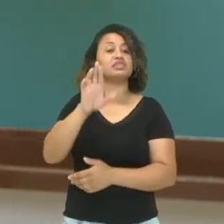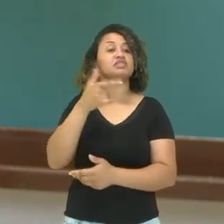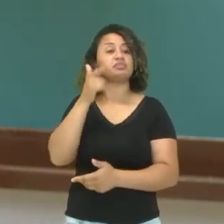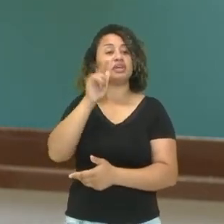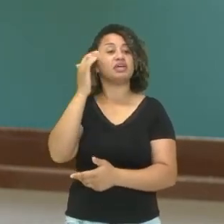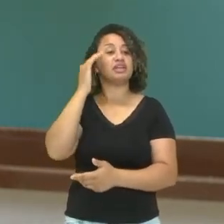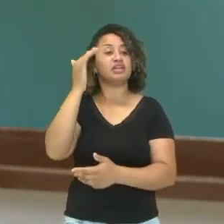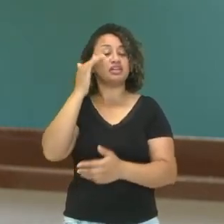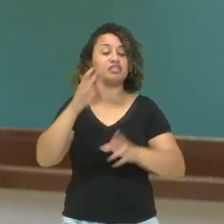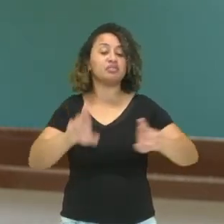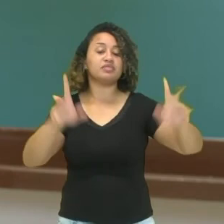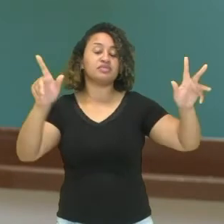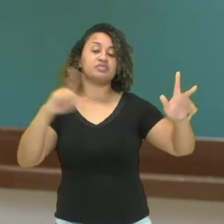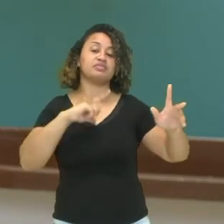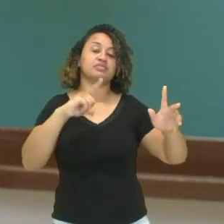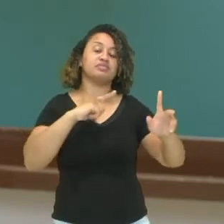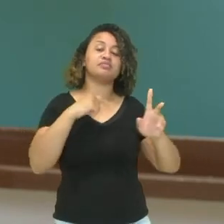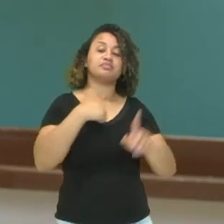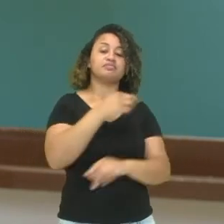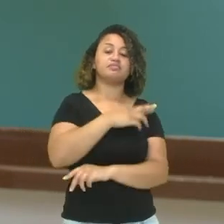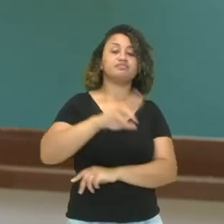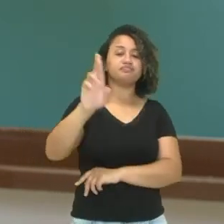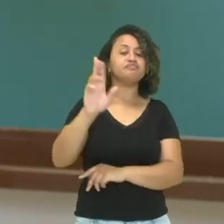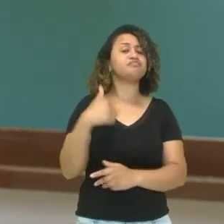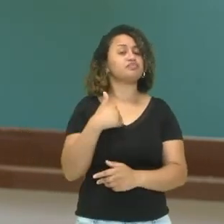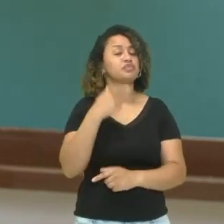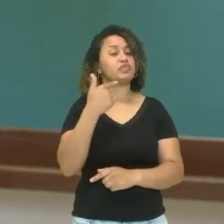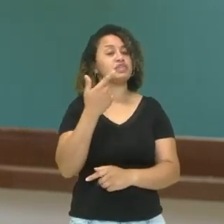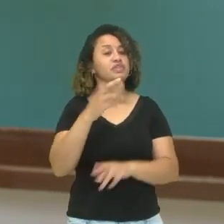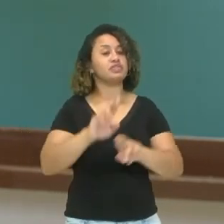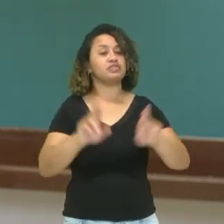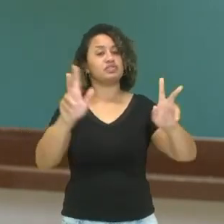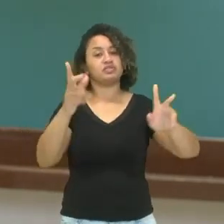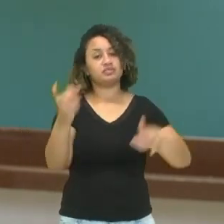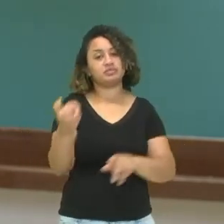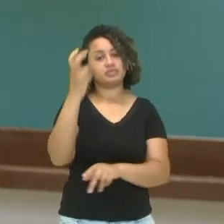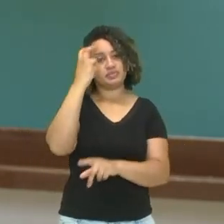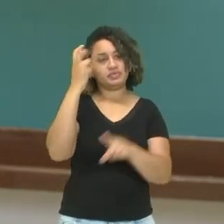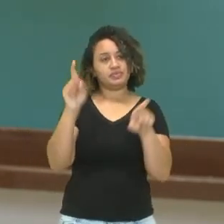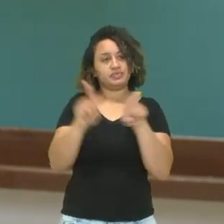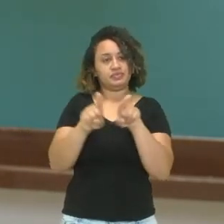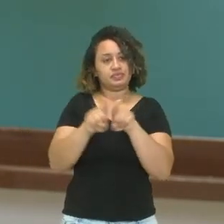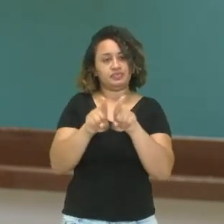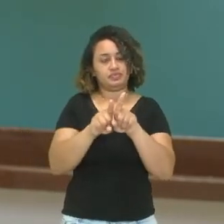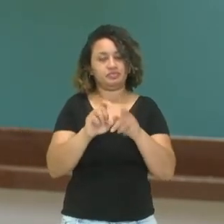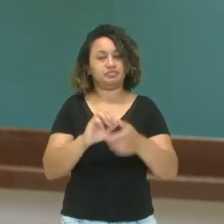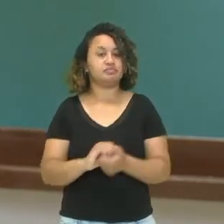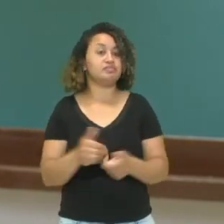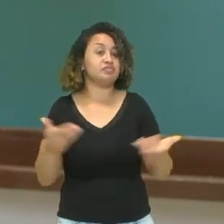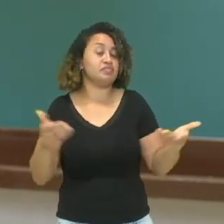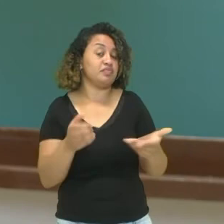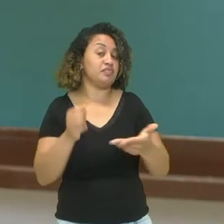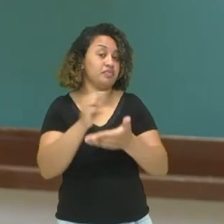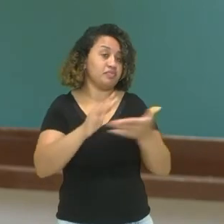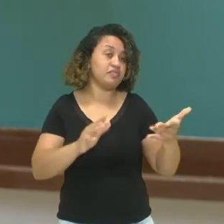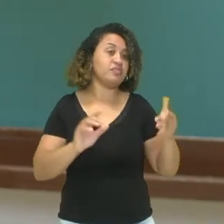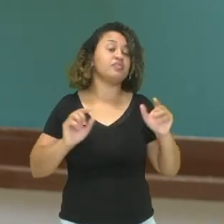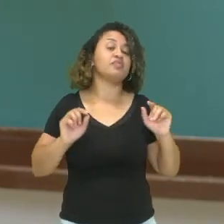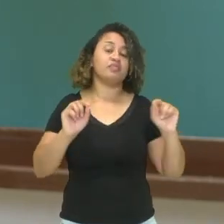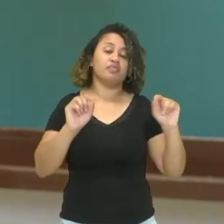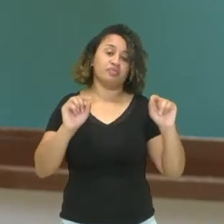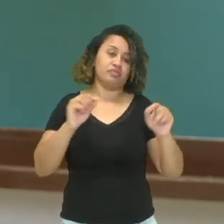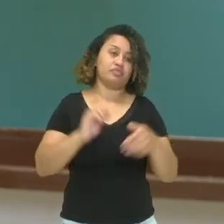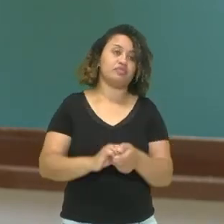entre essas religiões, essas diferenças culturais. Agora vamos fazer mais uma atividade. Em